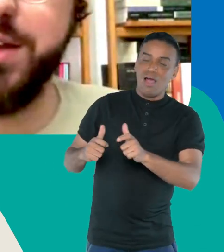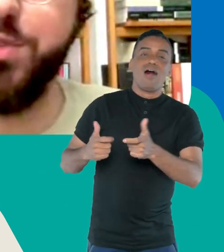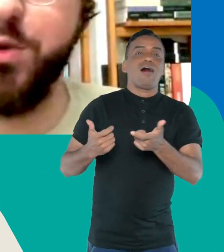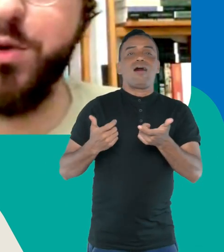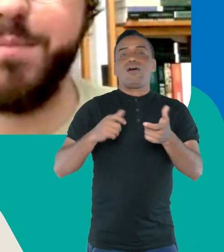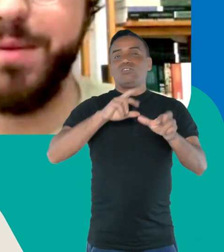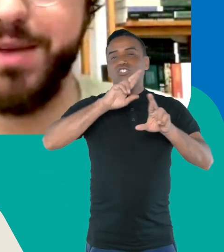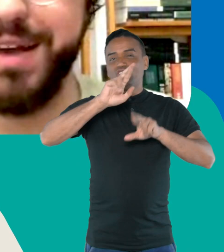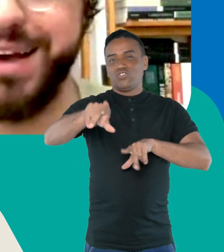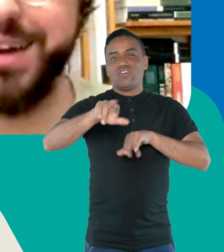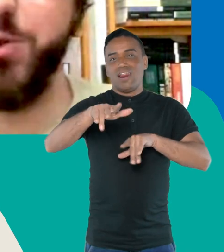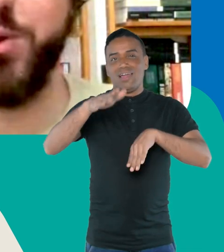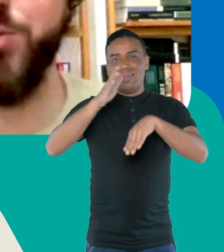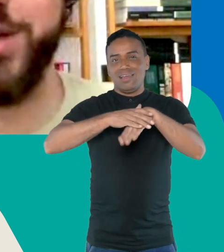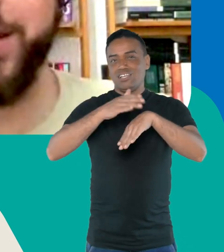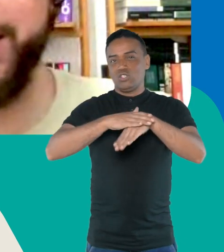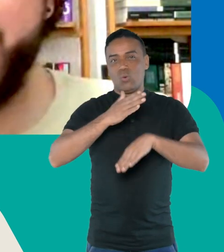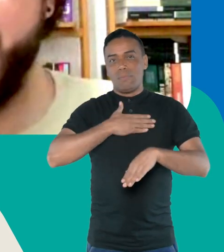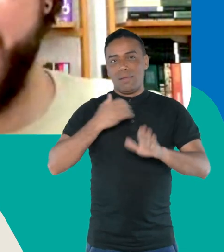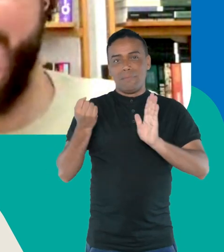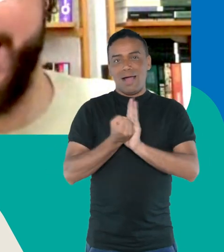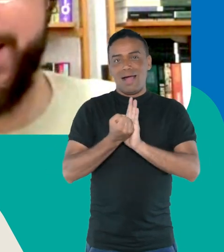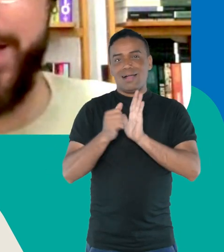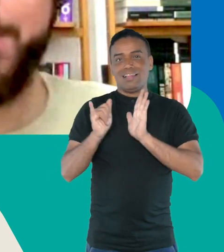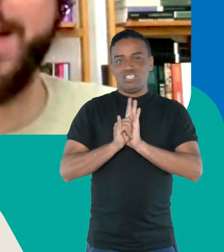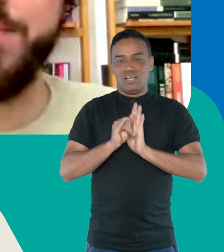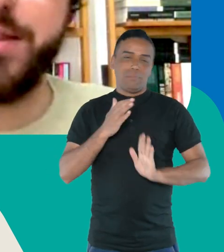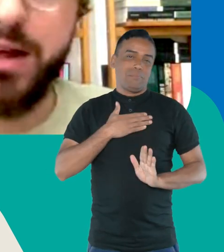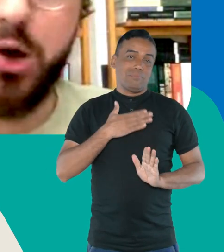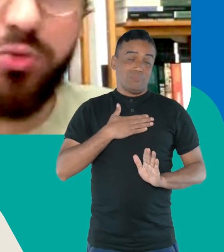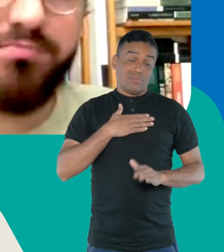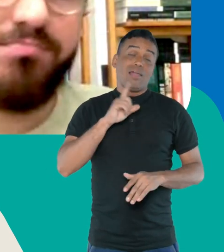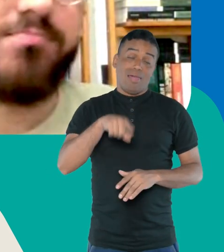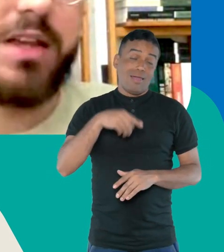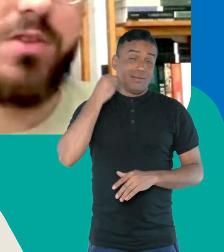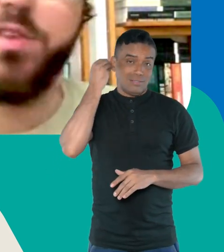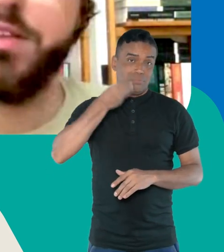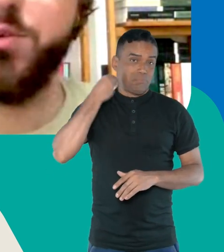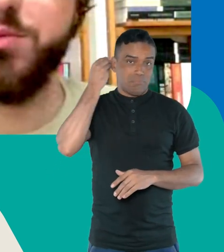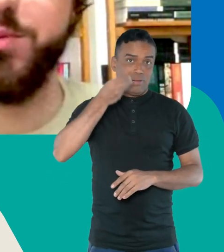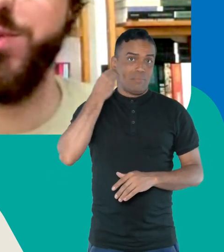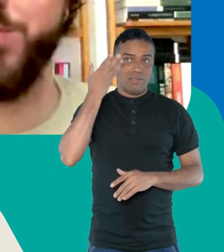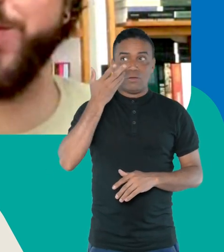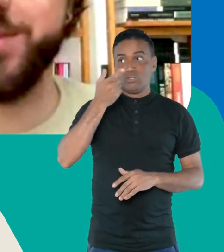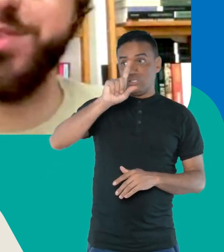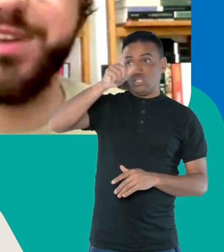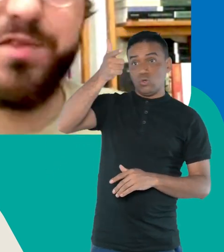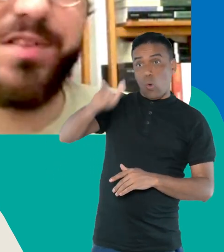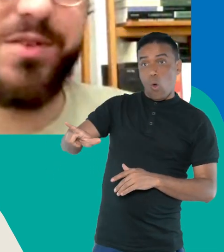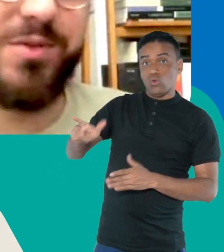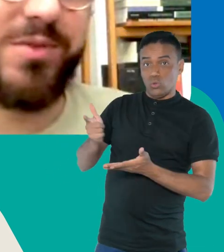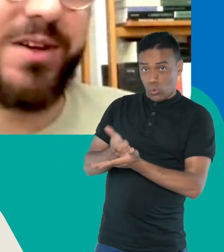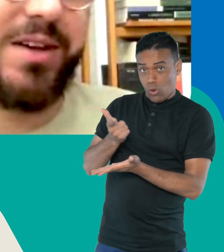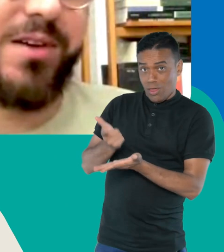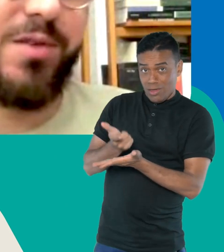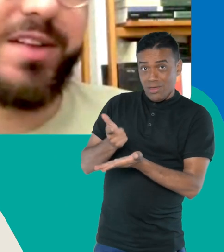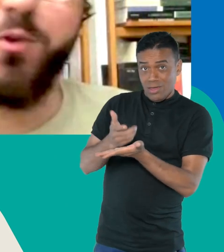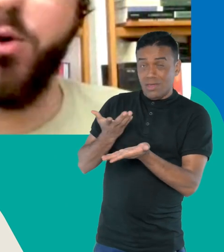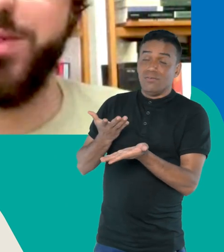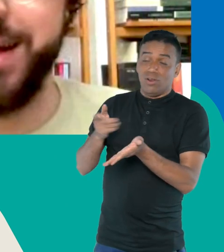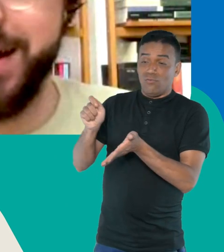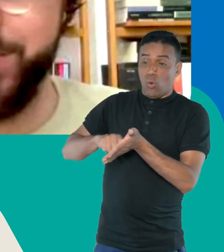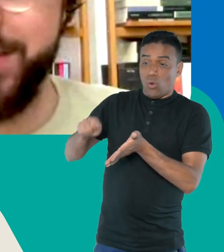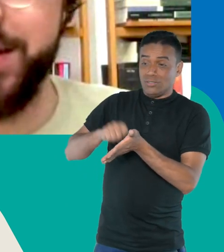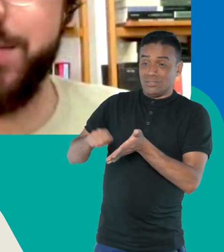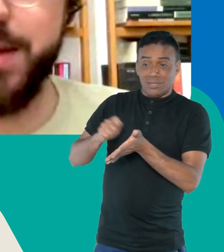bem diferente com a minha cara, com o que eu queria. É experimental, não sei se dos próximos livros eu eu vou